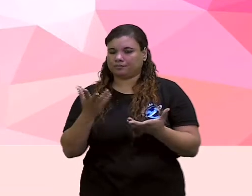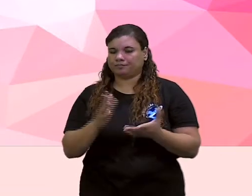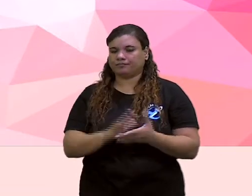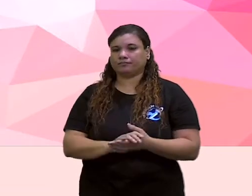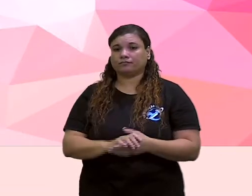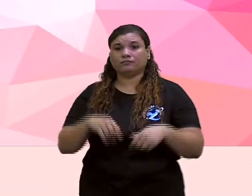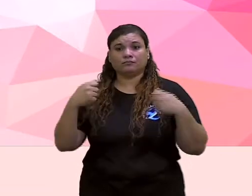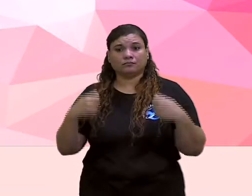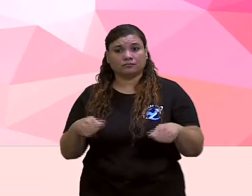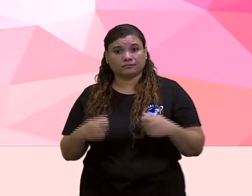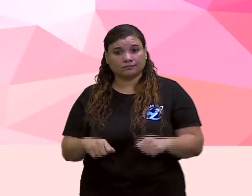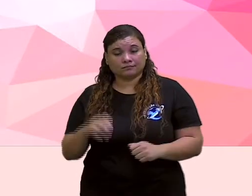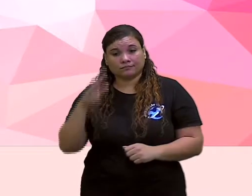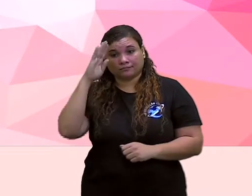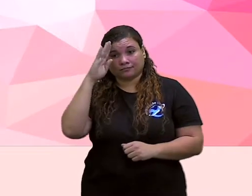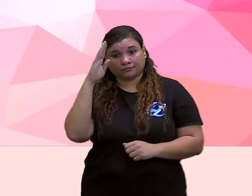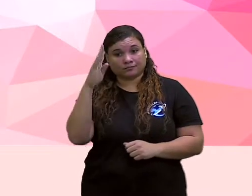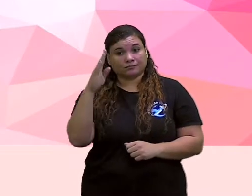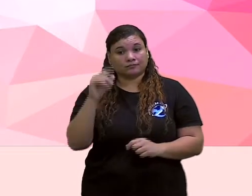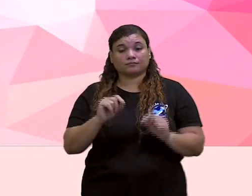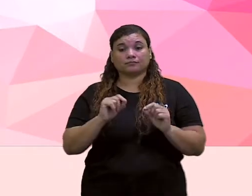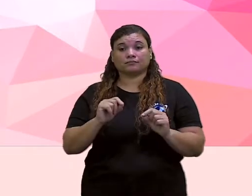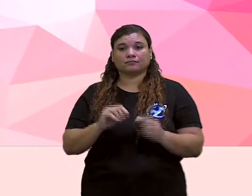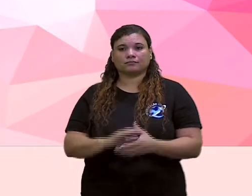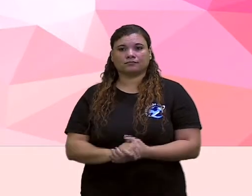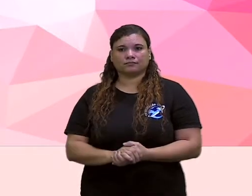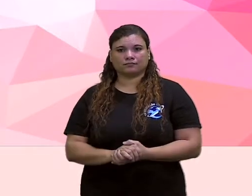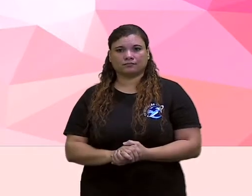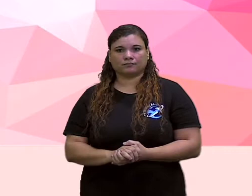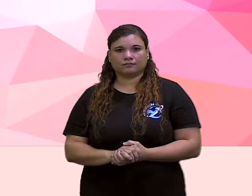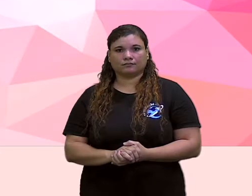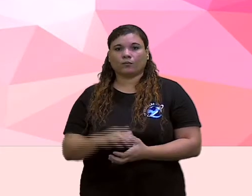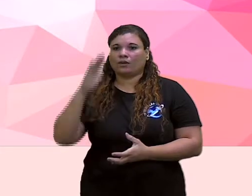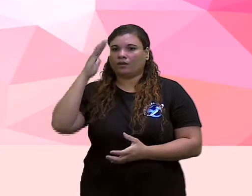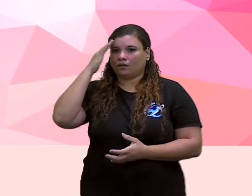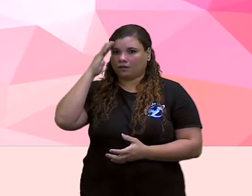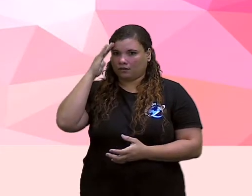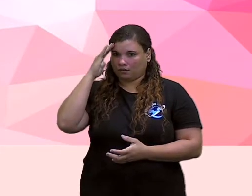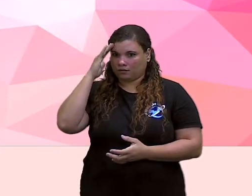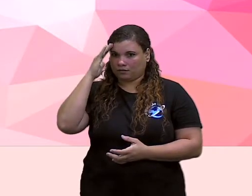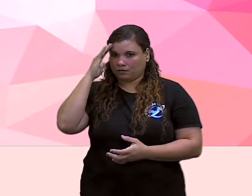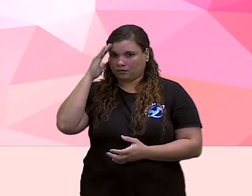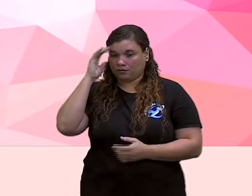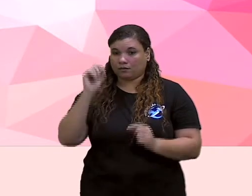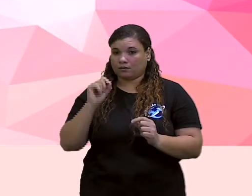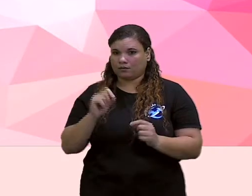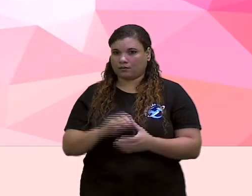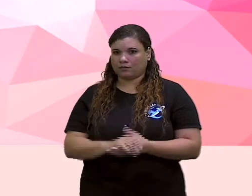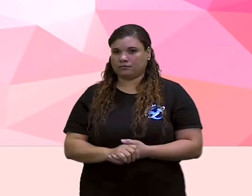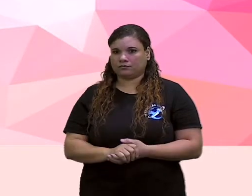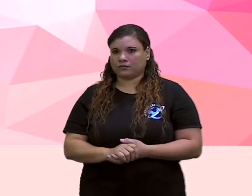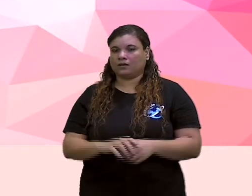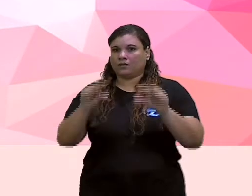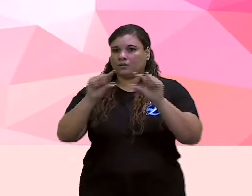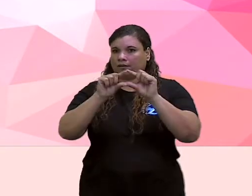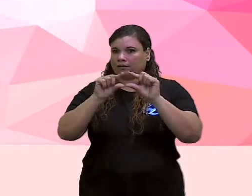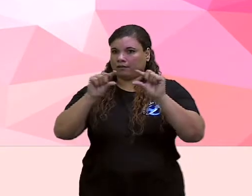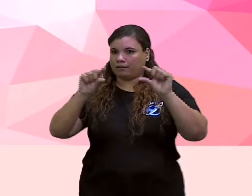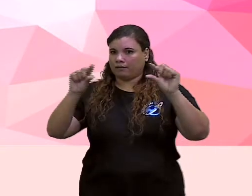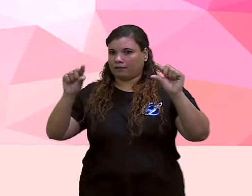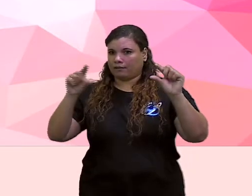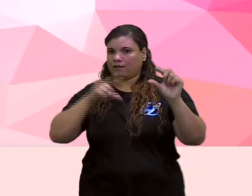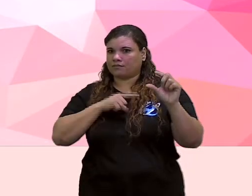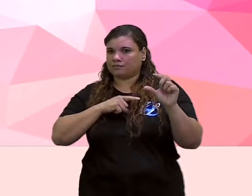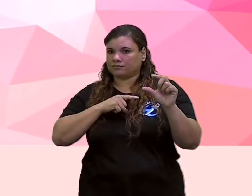precisa deixar claro que o adjunto adverbial é uma relação com o verbo. Observem